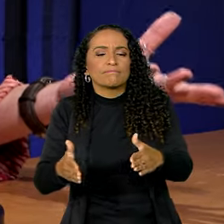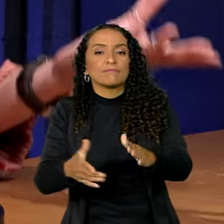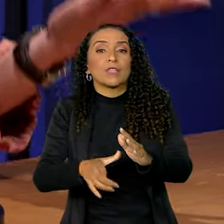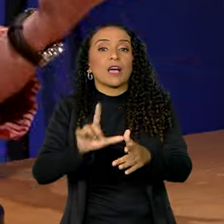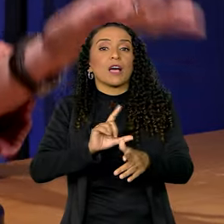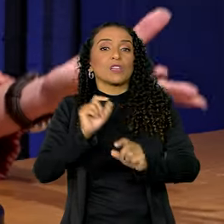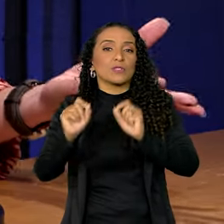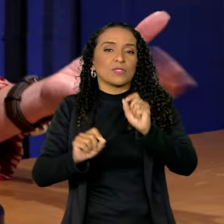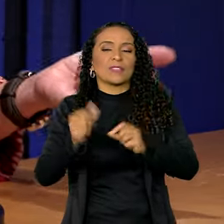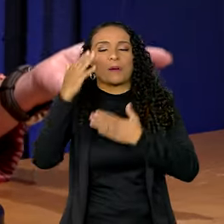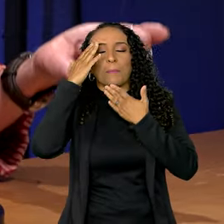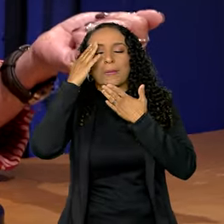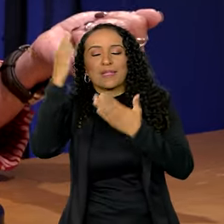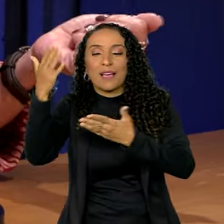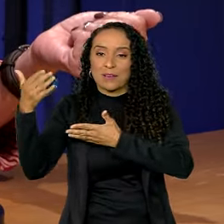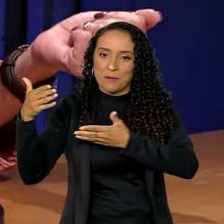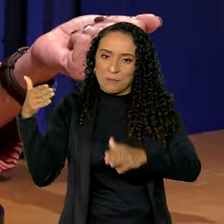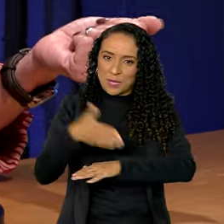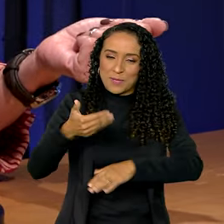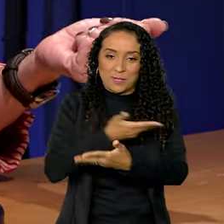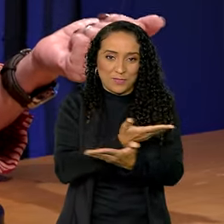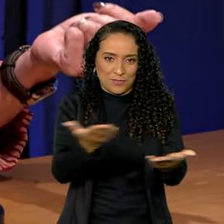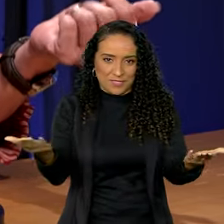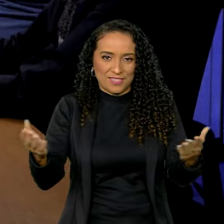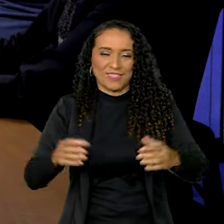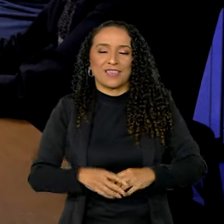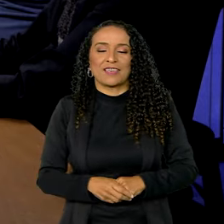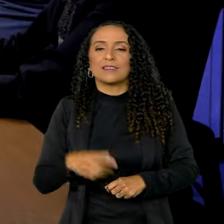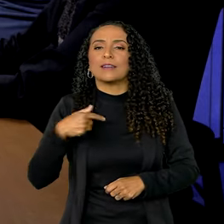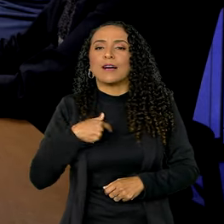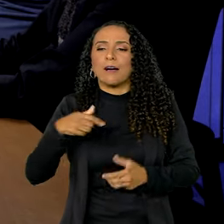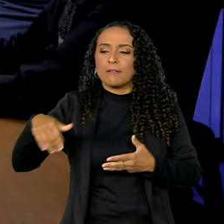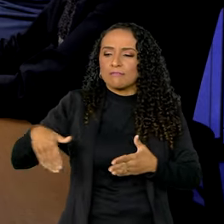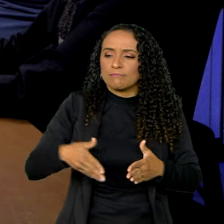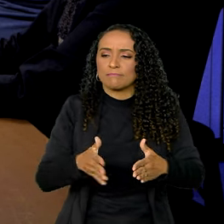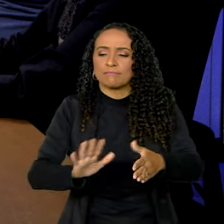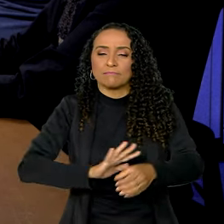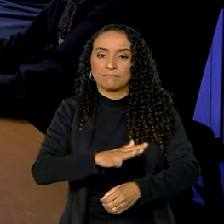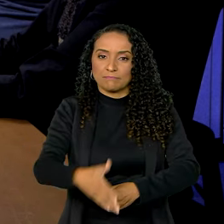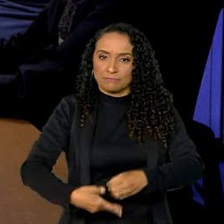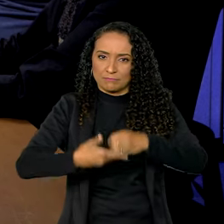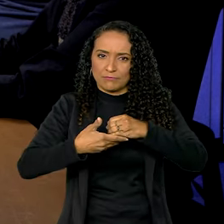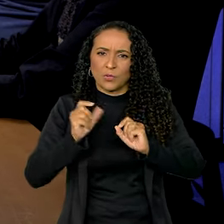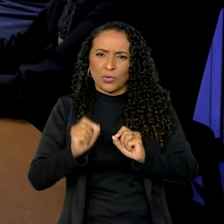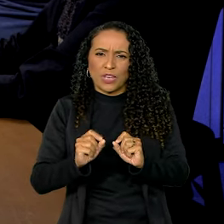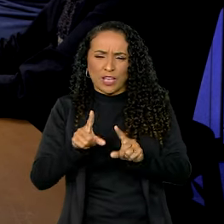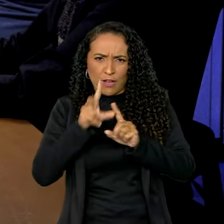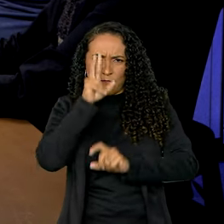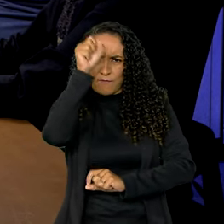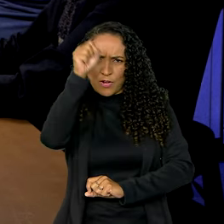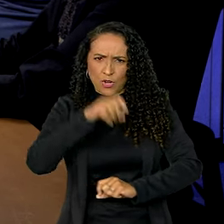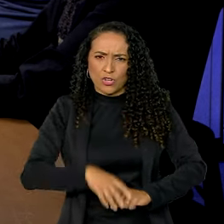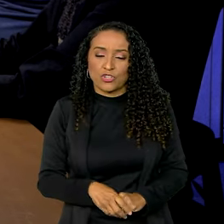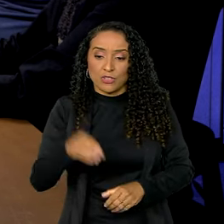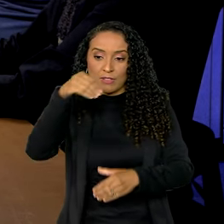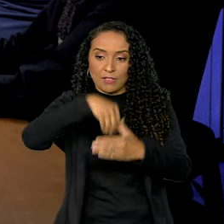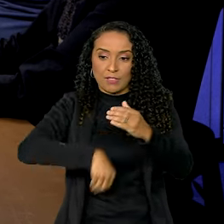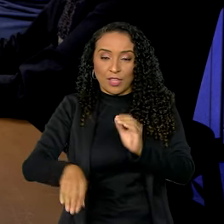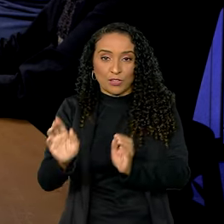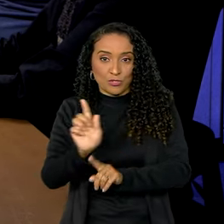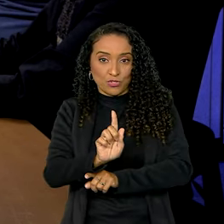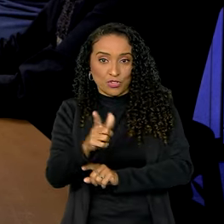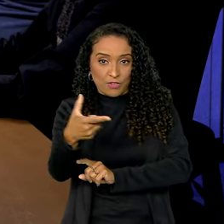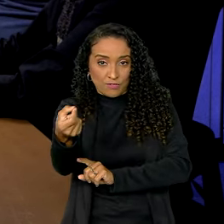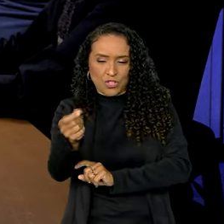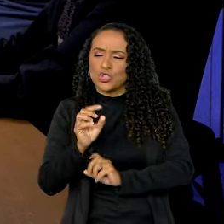antes de tudo muito obrigada pela participação de vocês essa trilha da sustentabilidade vem muito forte no G20